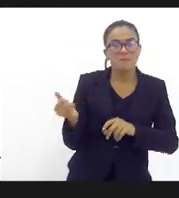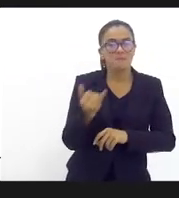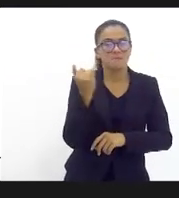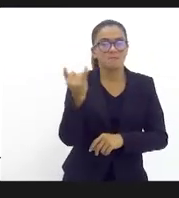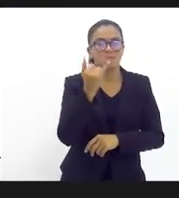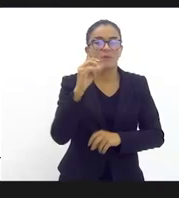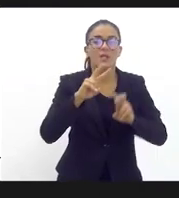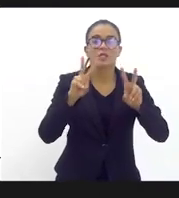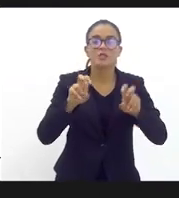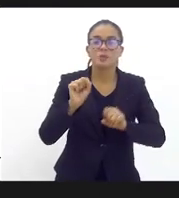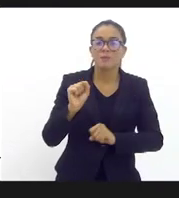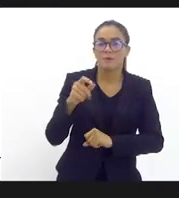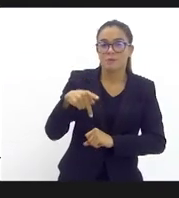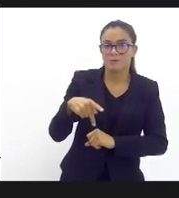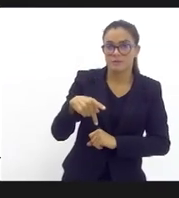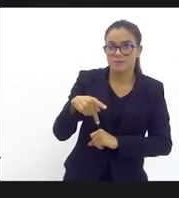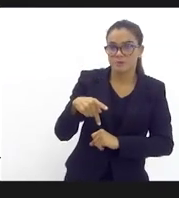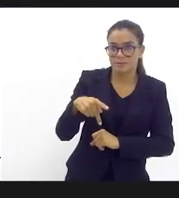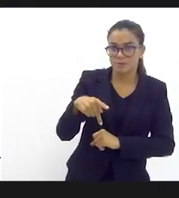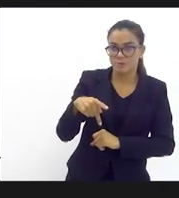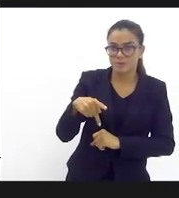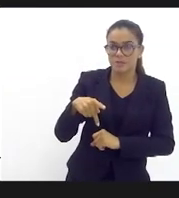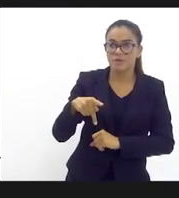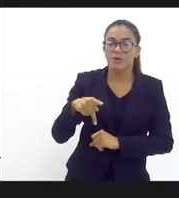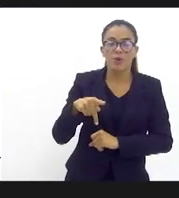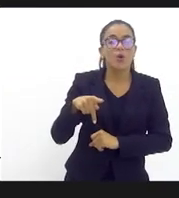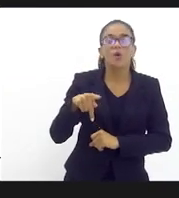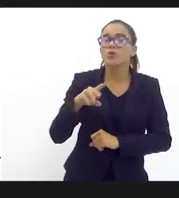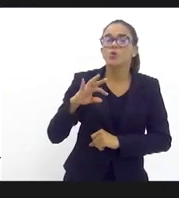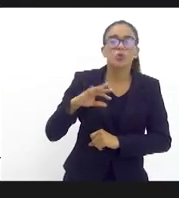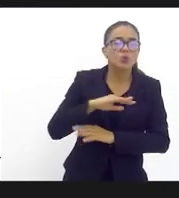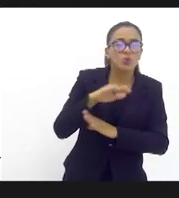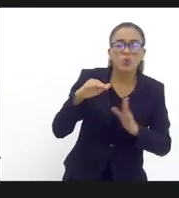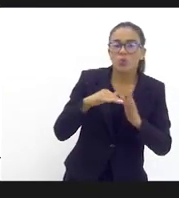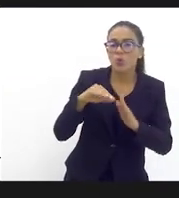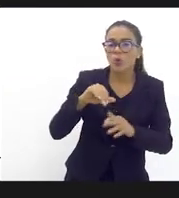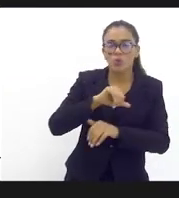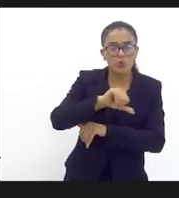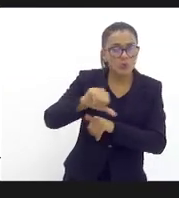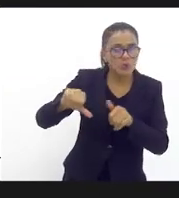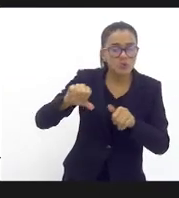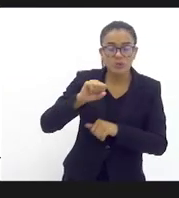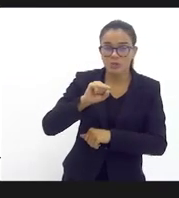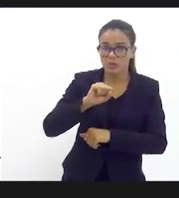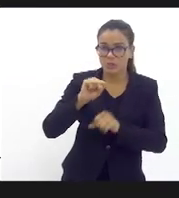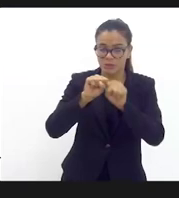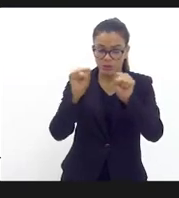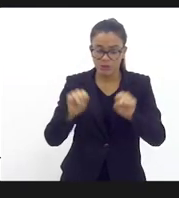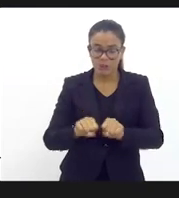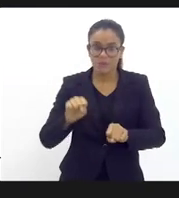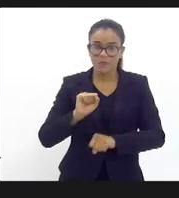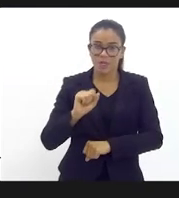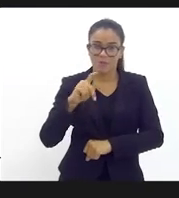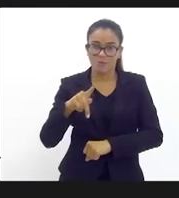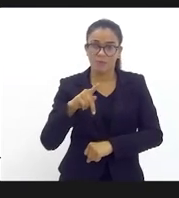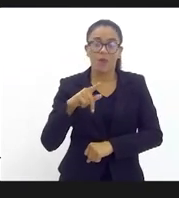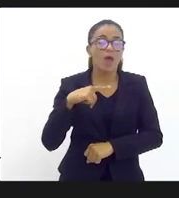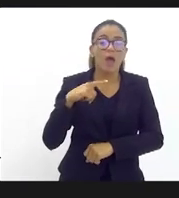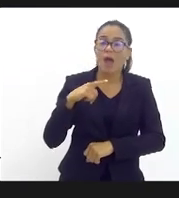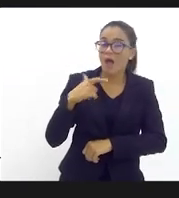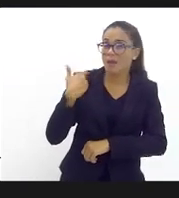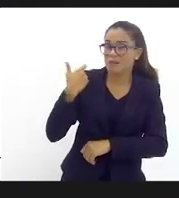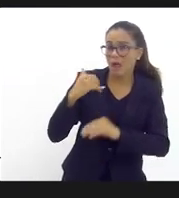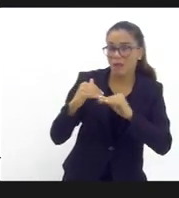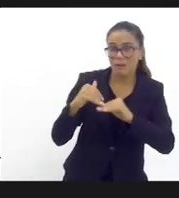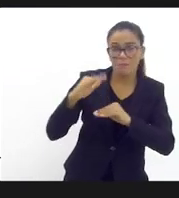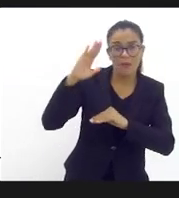da nossa aposentadoria. Todo o sistema de aposentadoria foi mudado, a idade estipulada foi